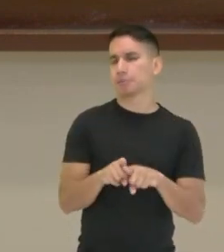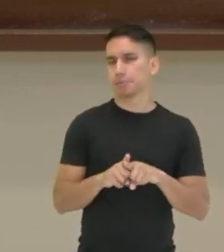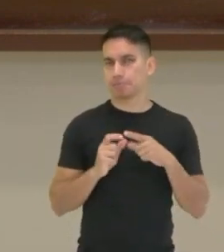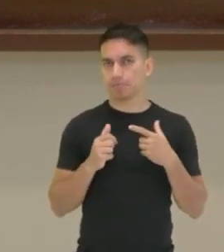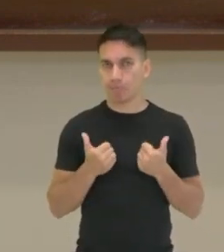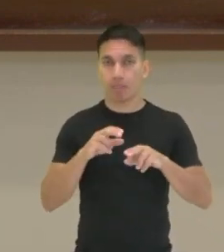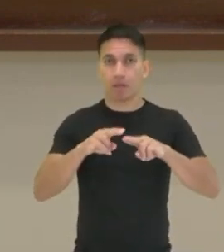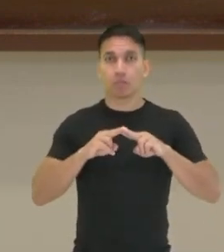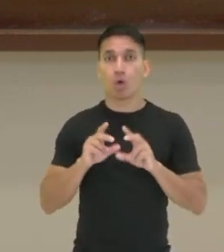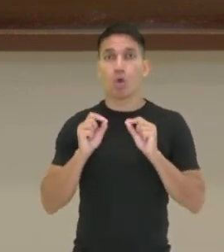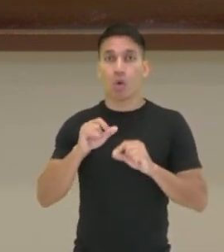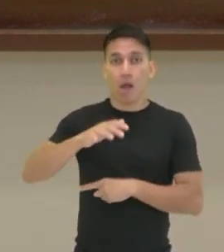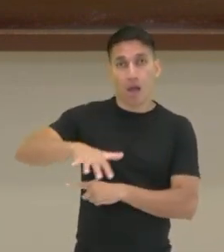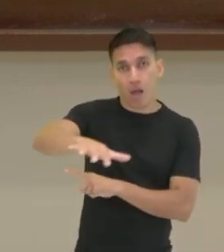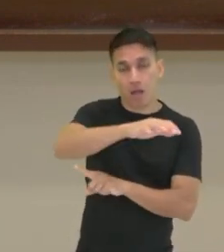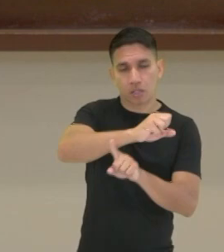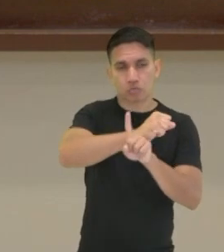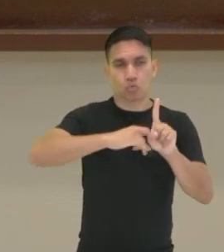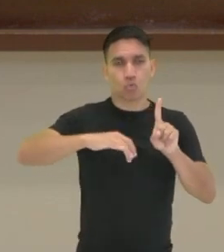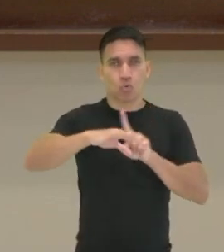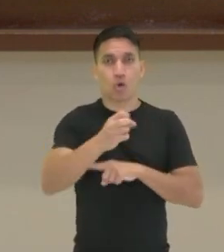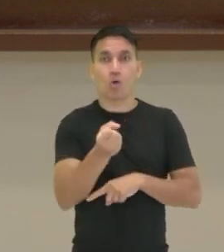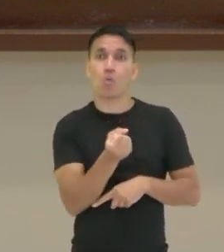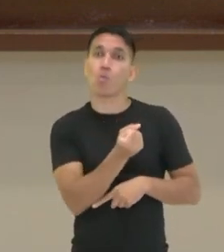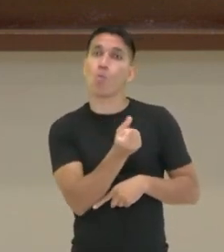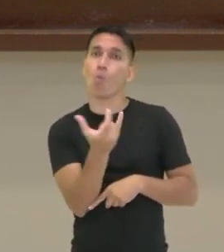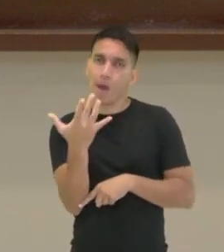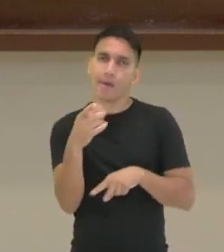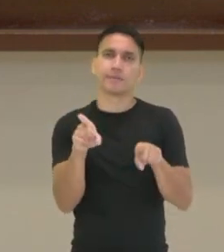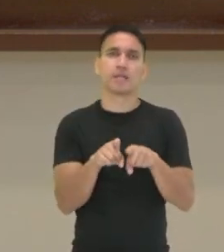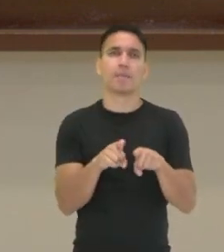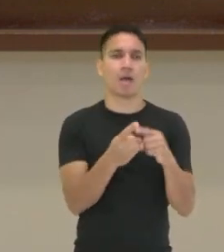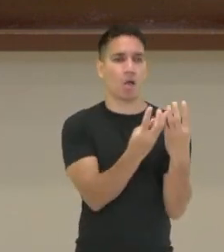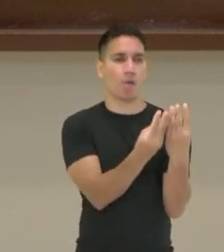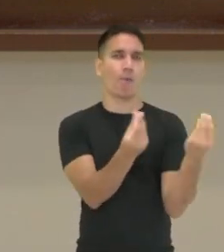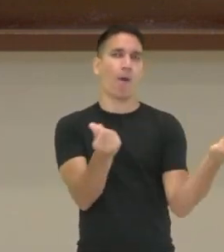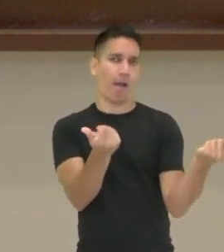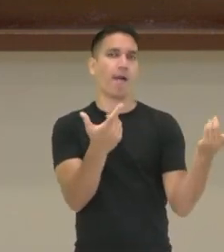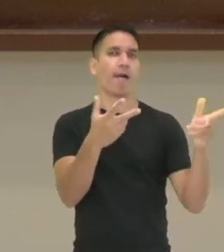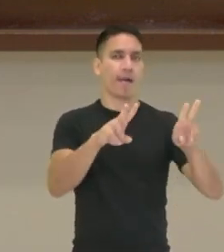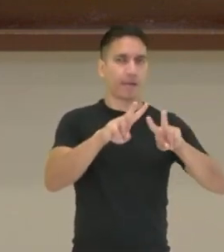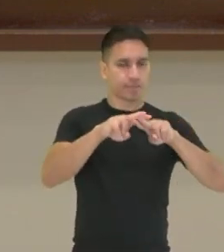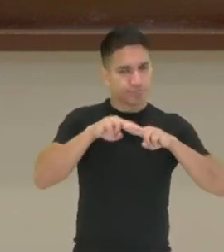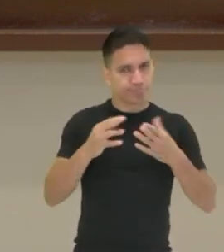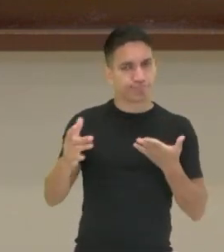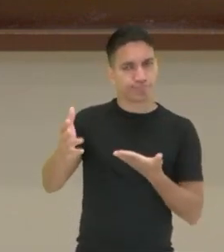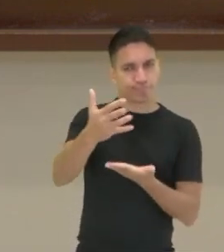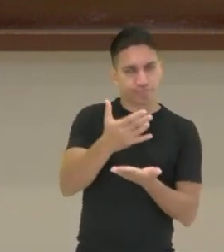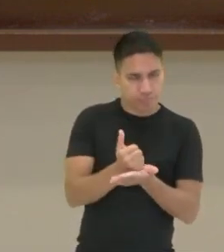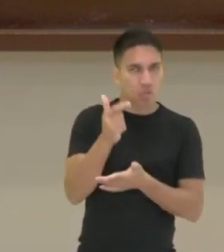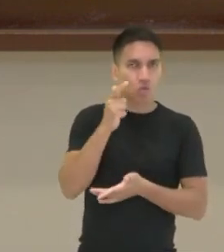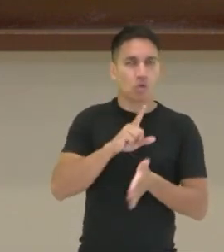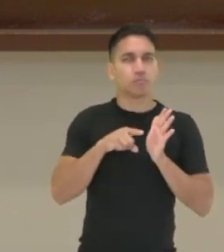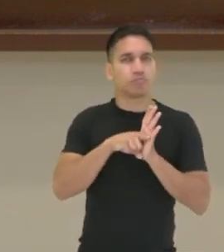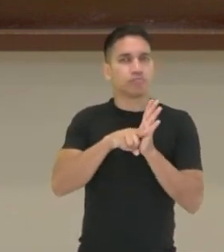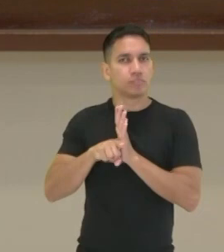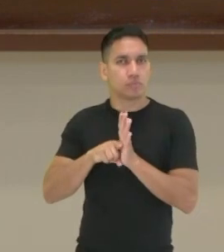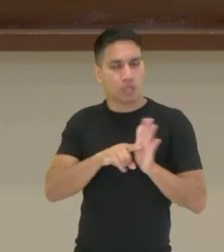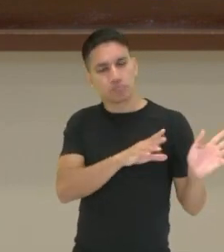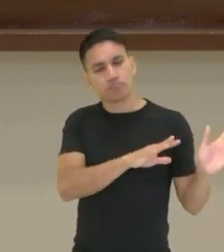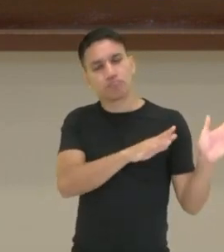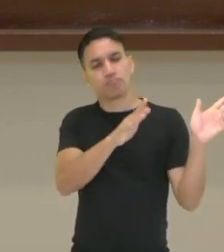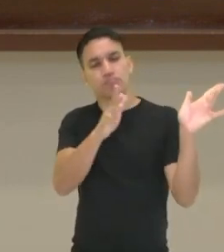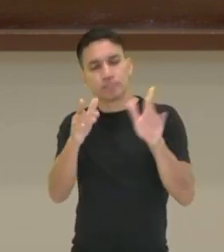na sociologia a gente chama de dados quantitativos e qualitativos. Então, ao longo desse processo